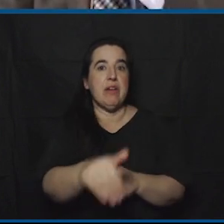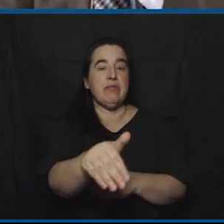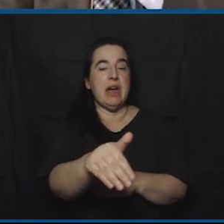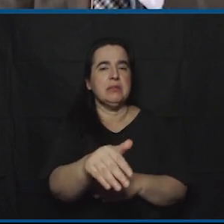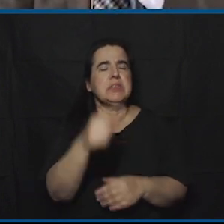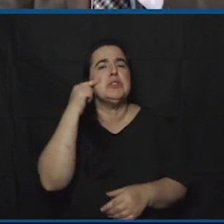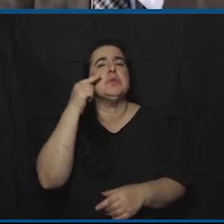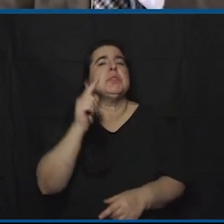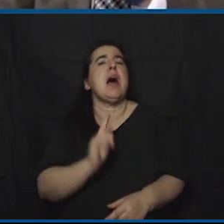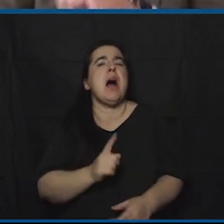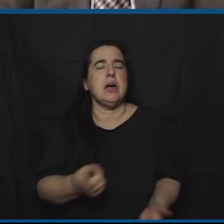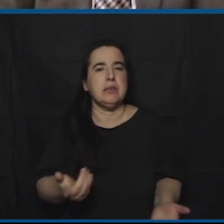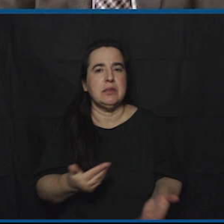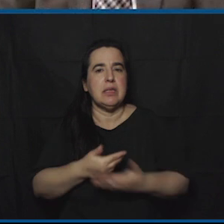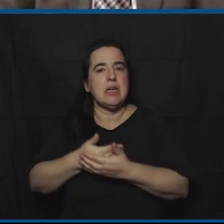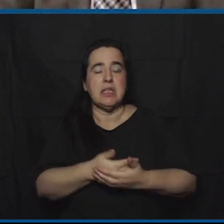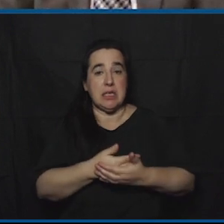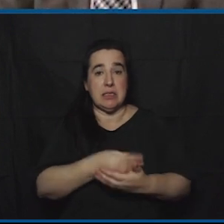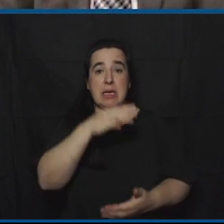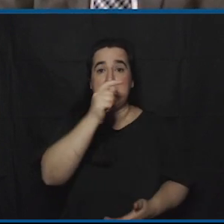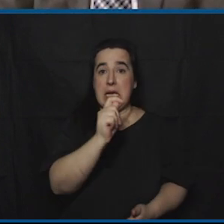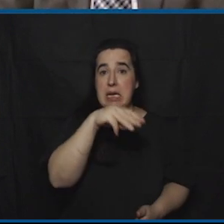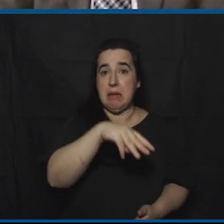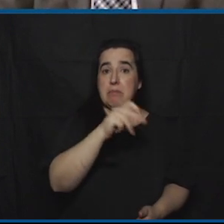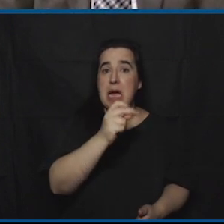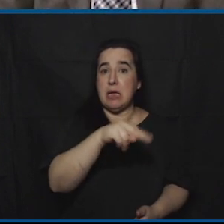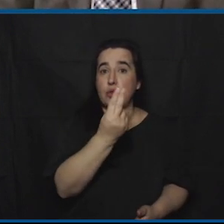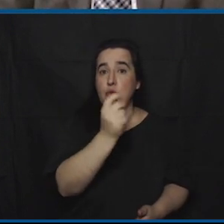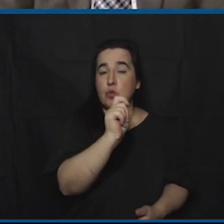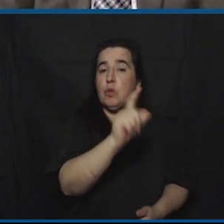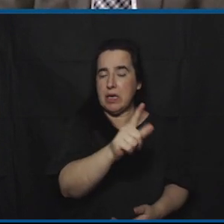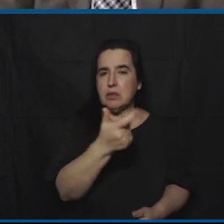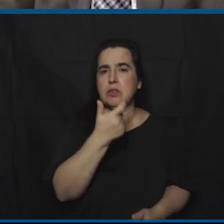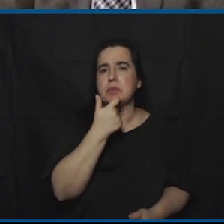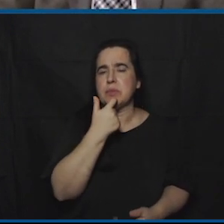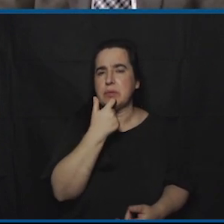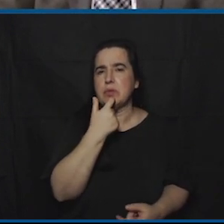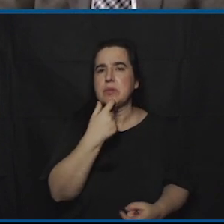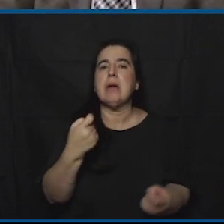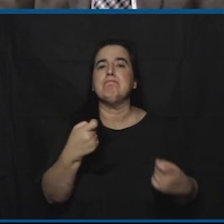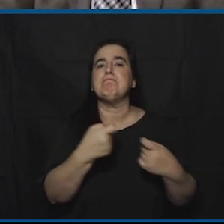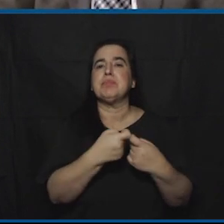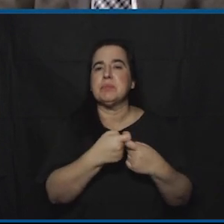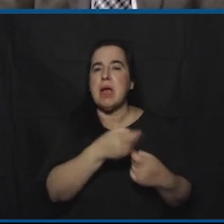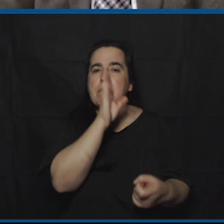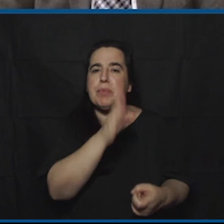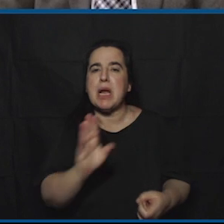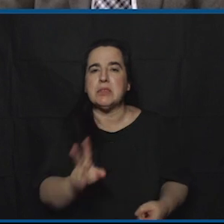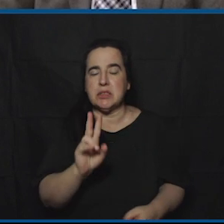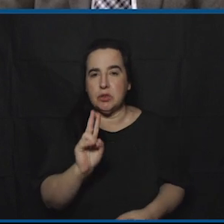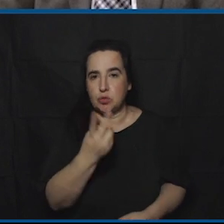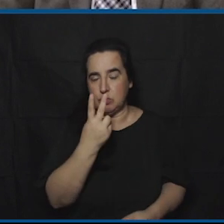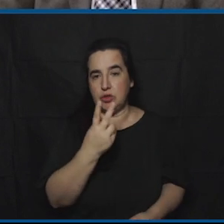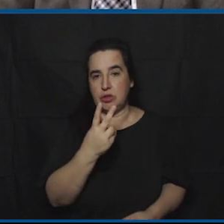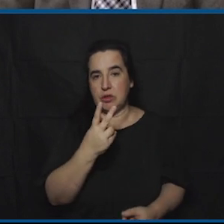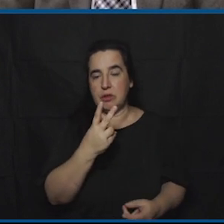Né? No caso da criança Emmanuel, nós vimos a possibilidade de uma dupla aplicação. Né? Nós temos aqui uma profecia que se